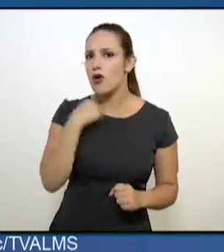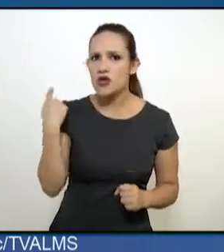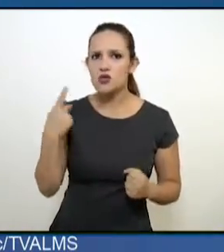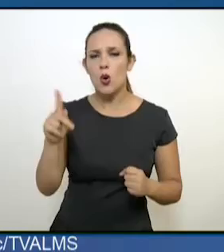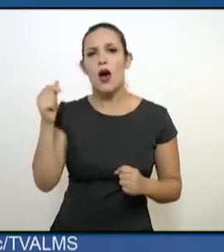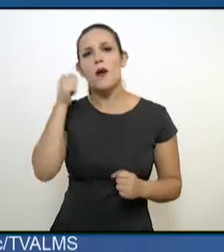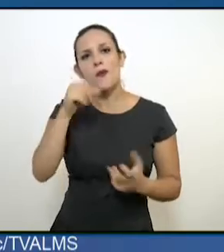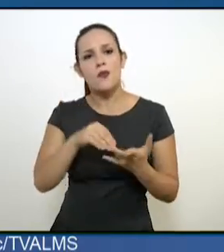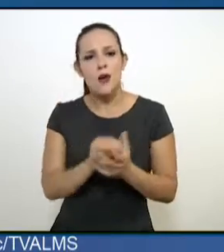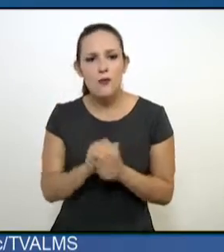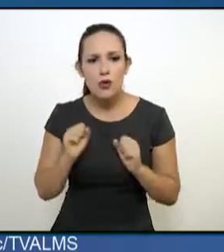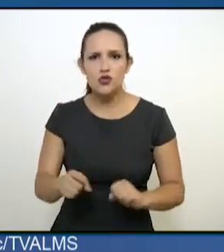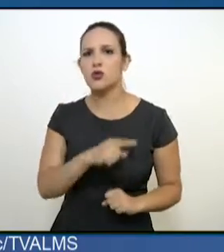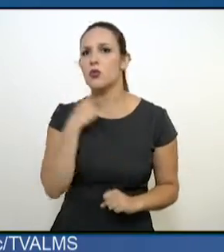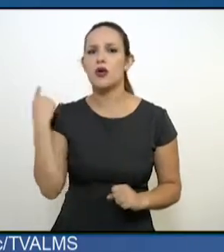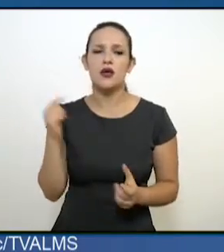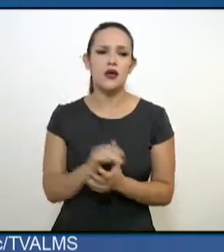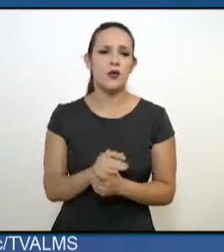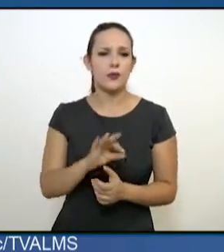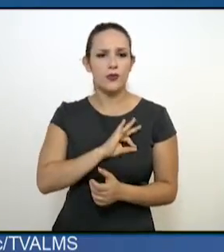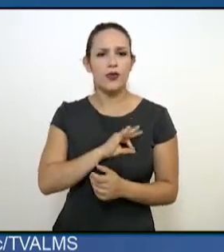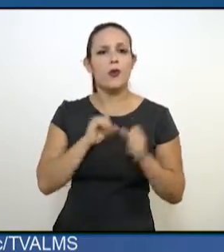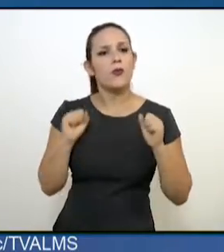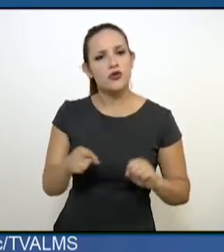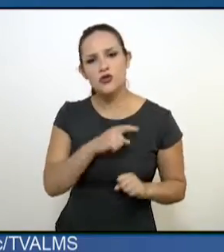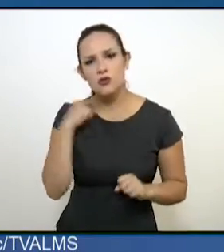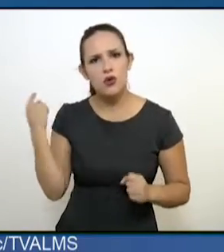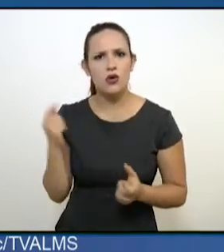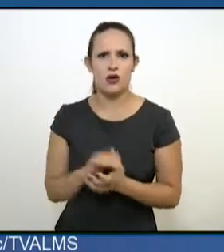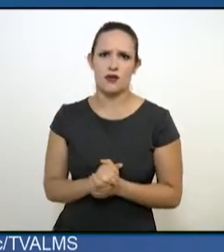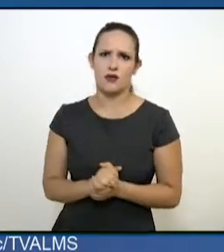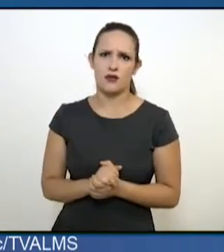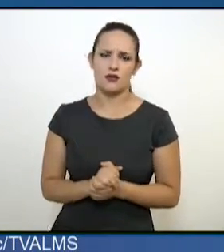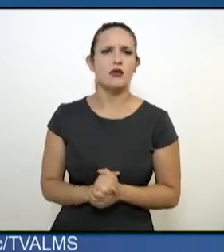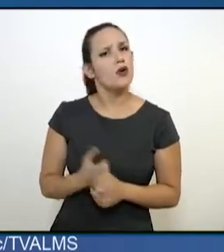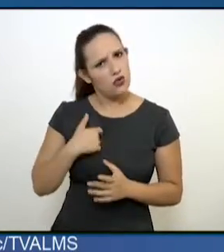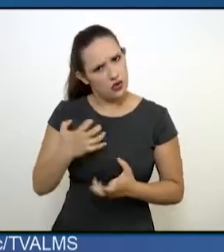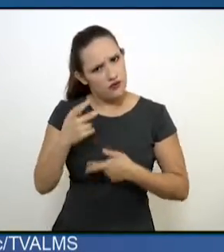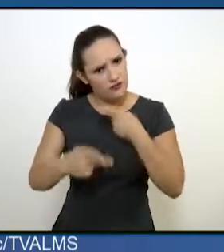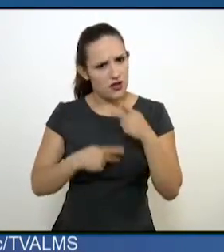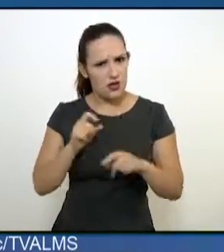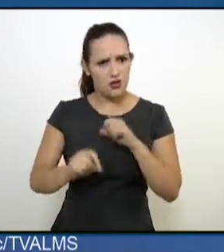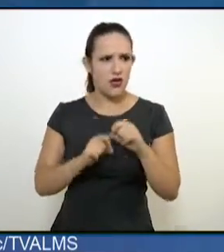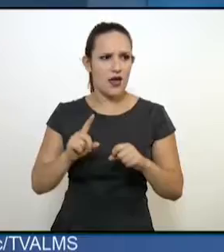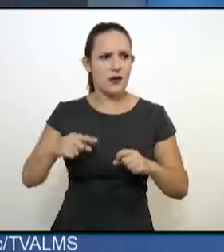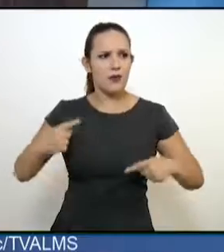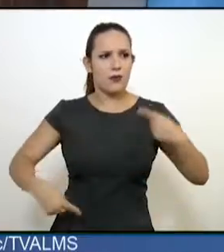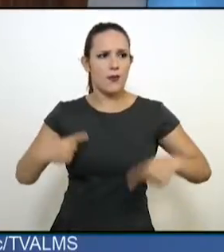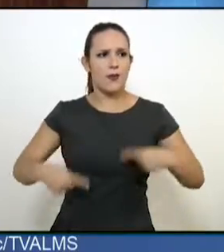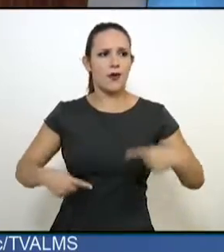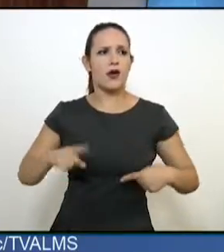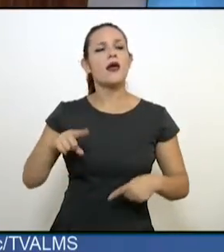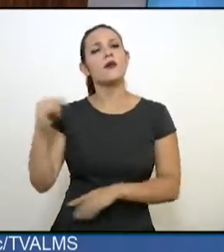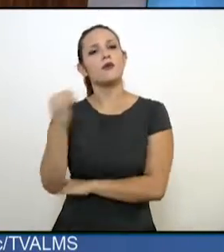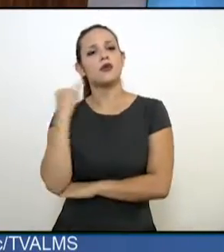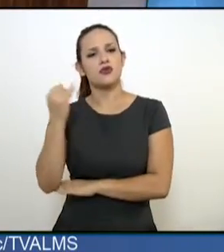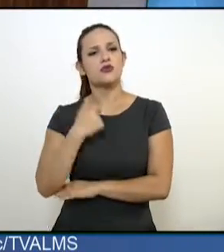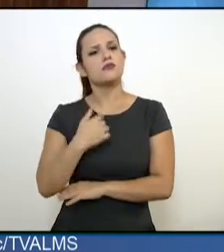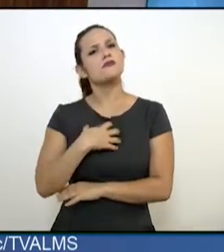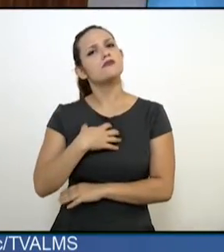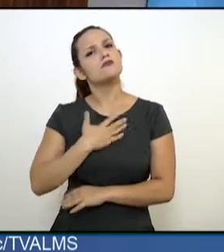morta, policial morto todos os dias. Então, eu quero dizer que o debate é bom. O debate é bom. Fiquei